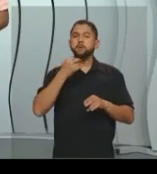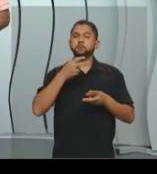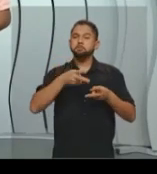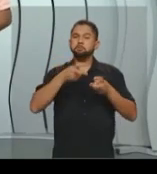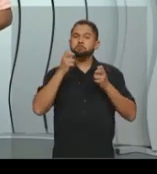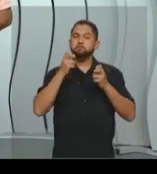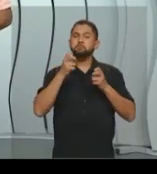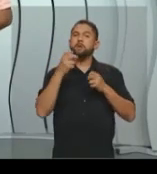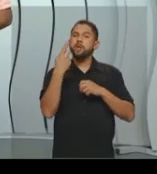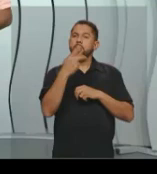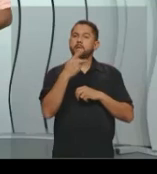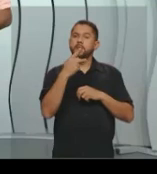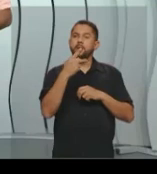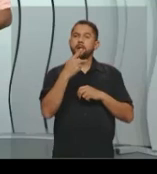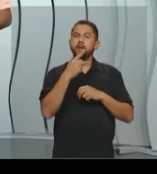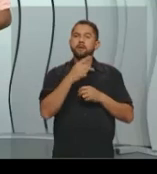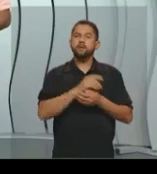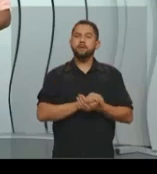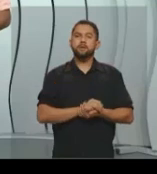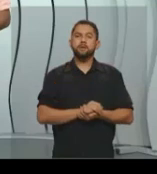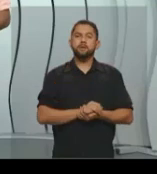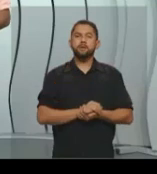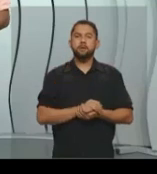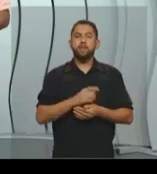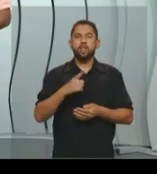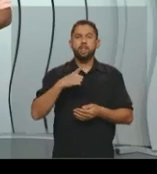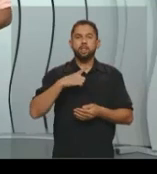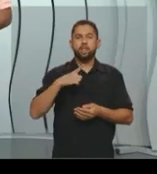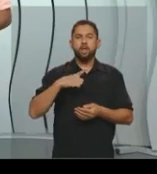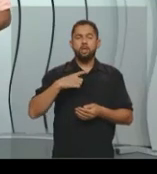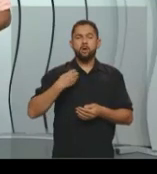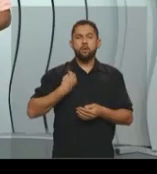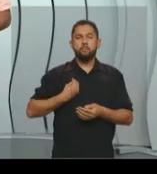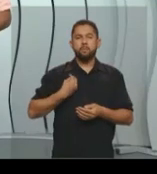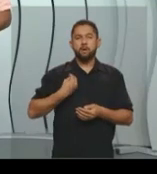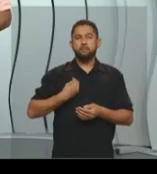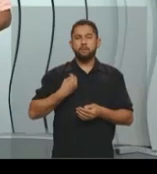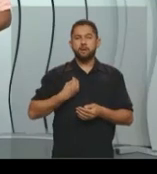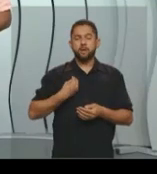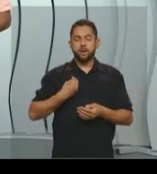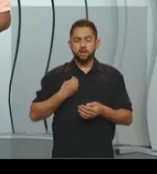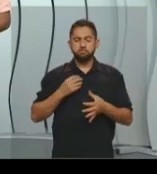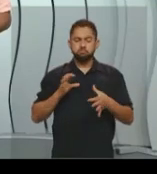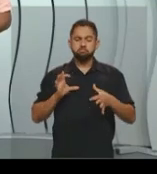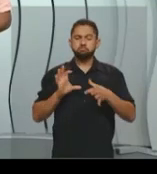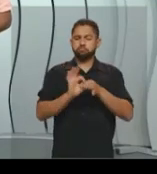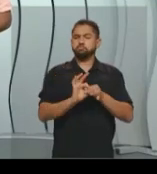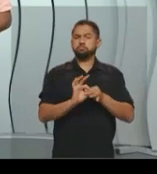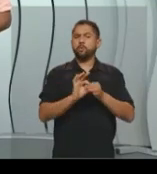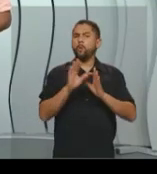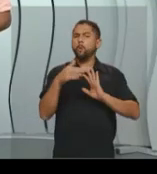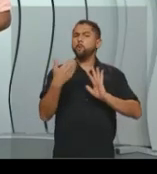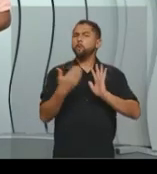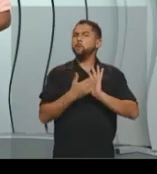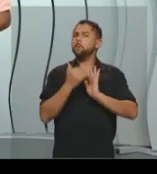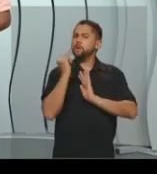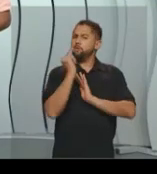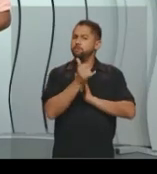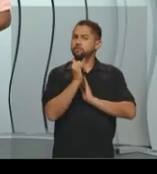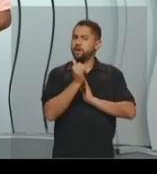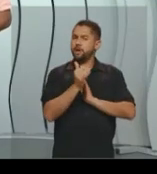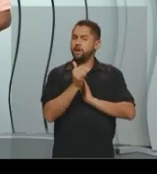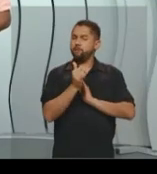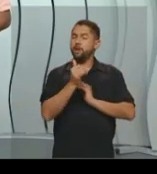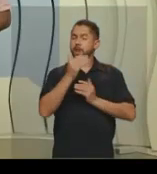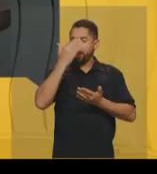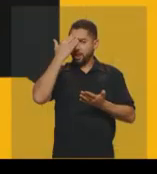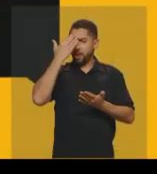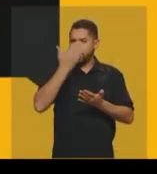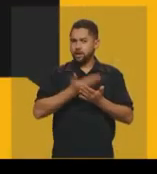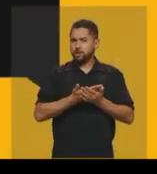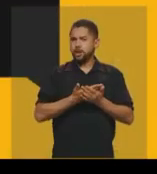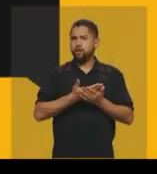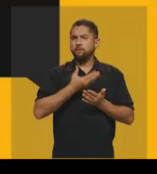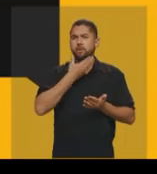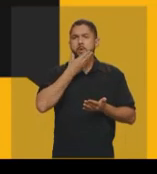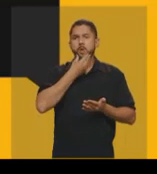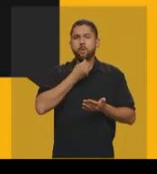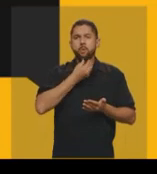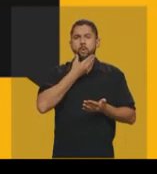ele tem uma vida coerente com o seu discurso. Sócrates acreditava que o homem